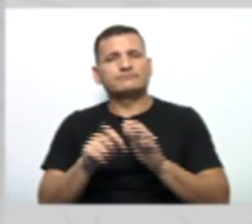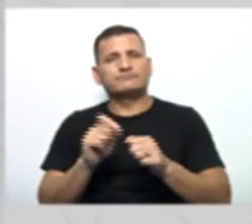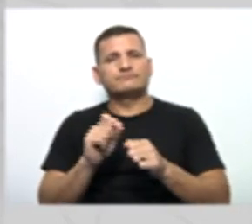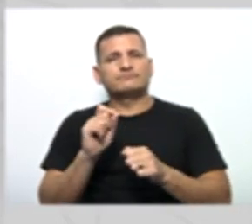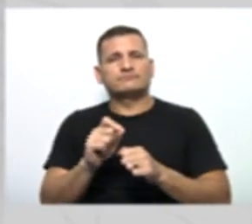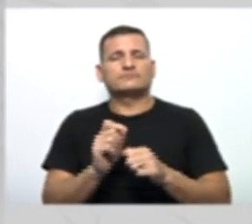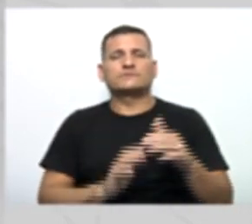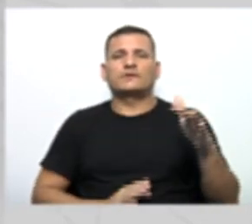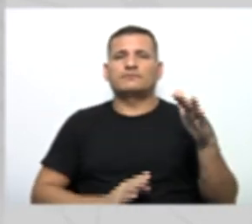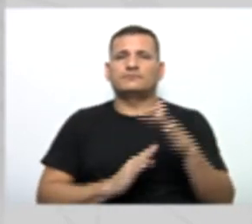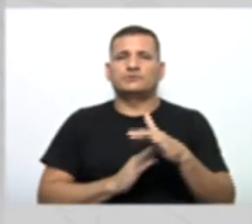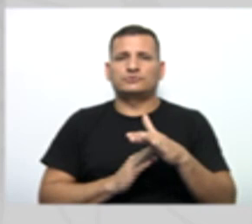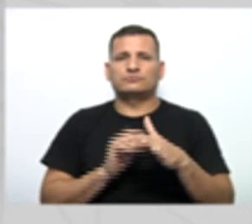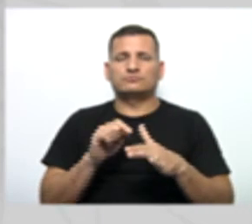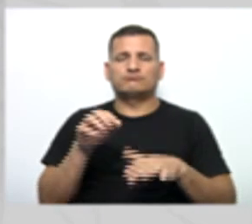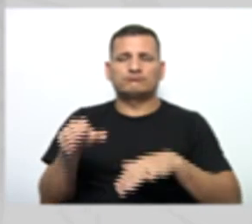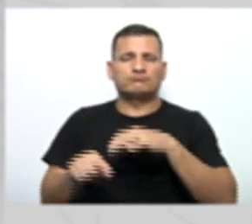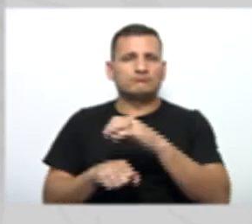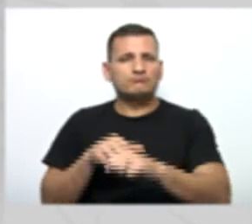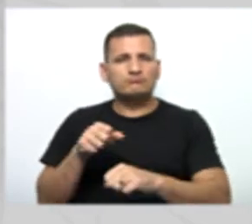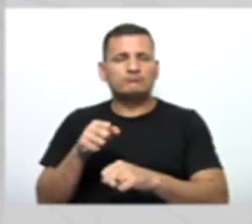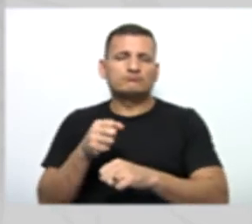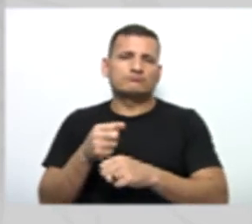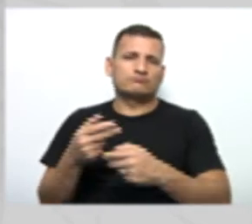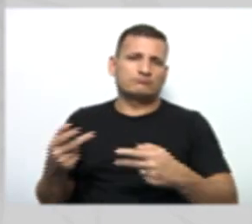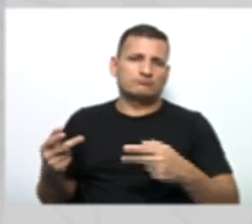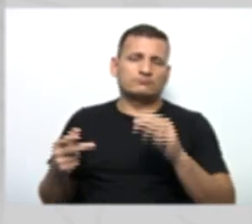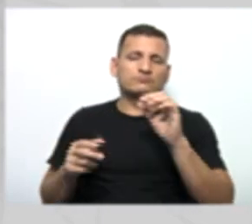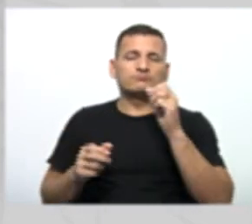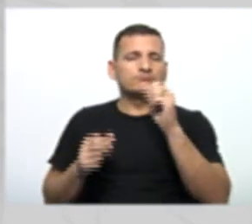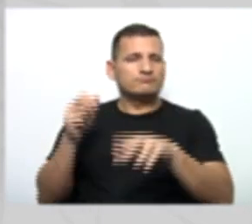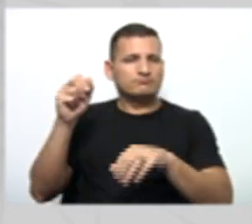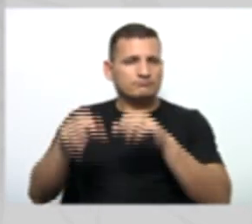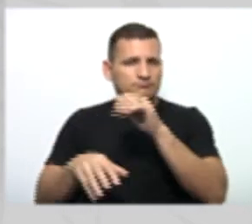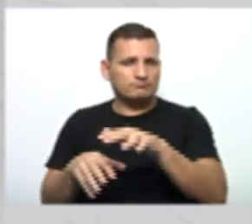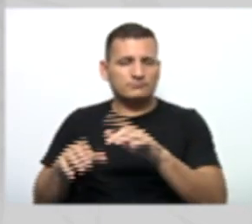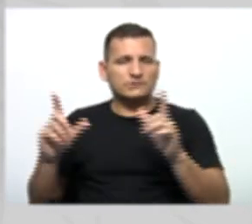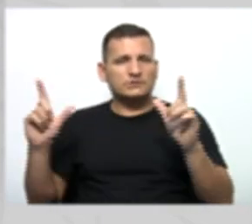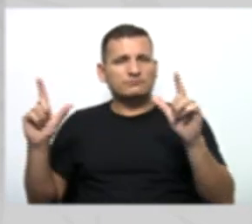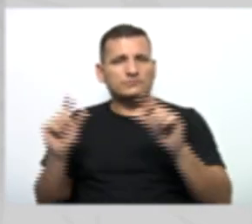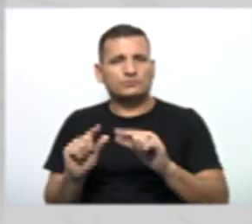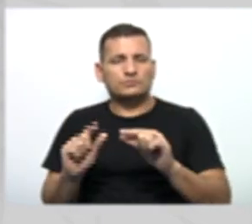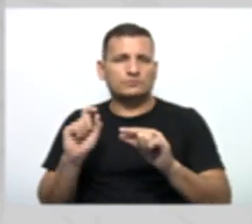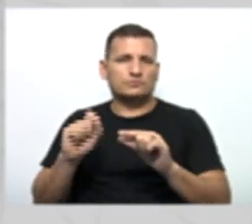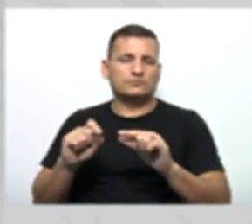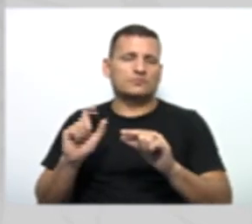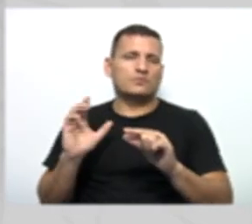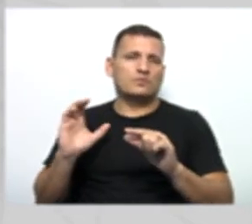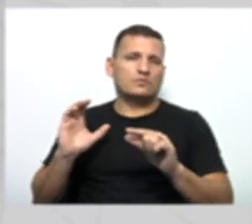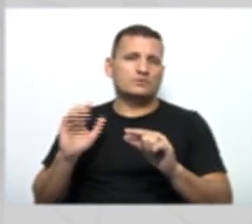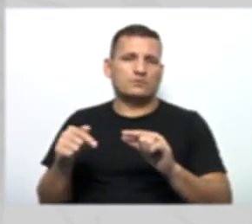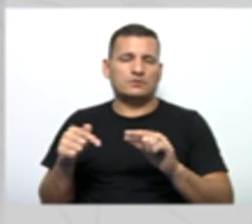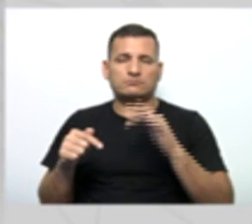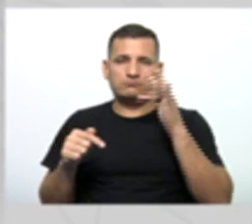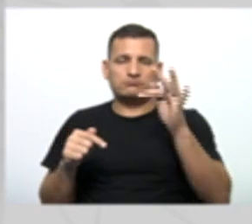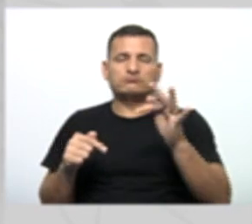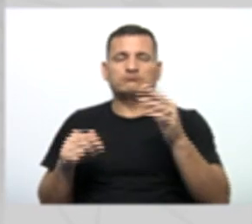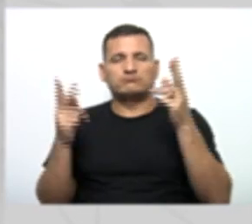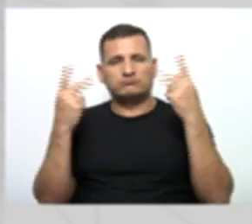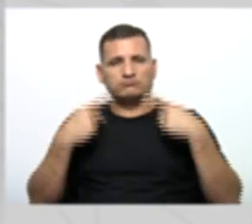de degradação que o homem pode causar na natureza para que minimize as consequências que o homem pode sofrer.